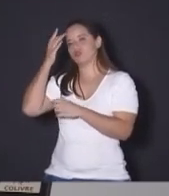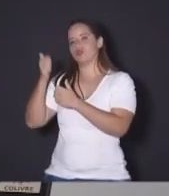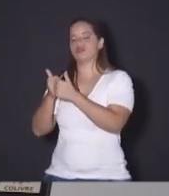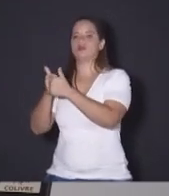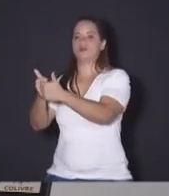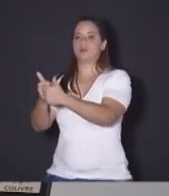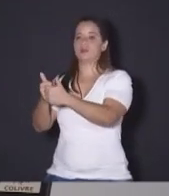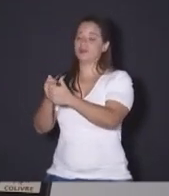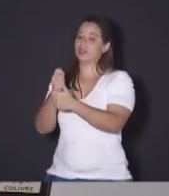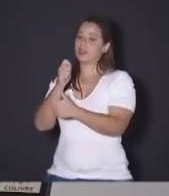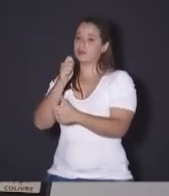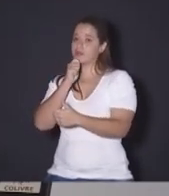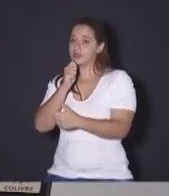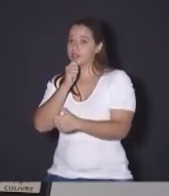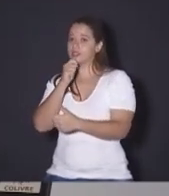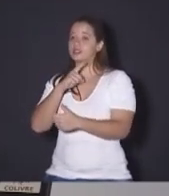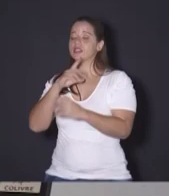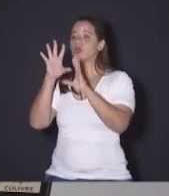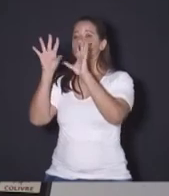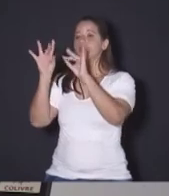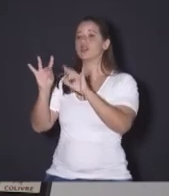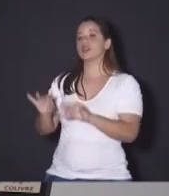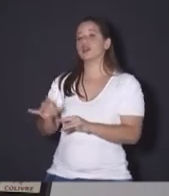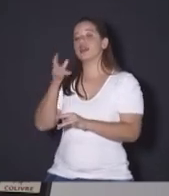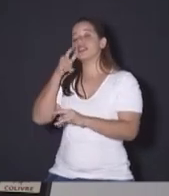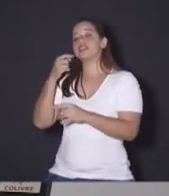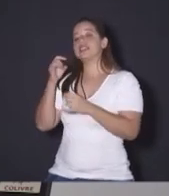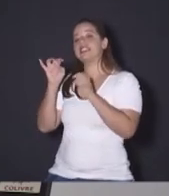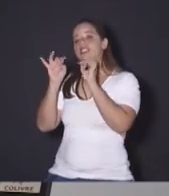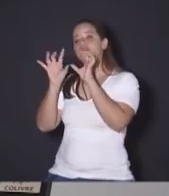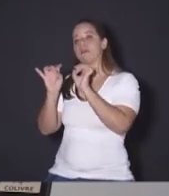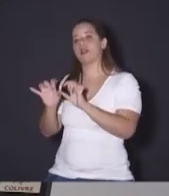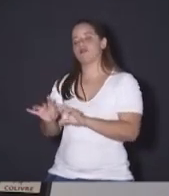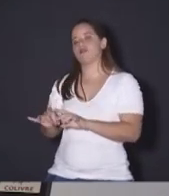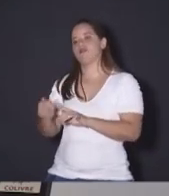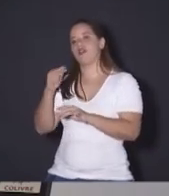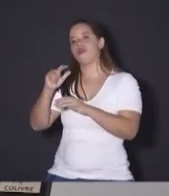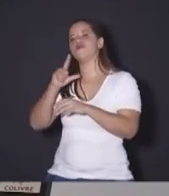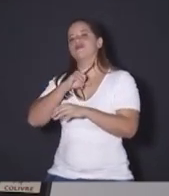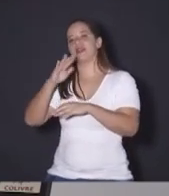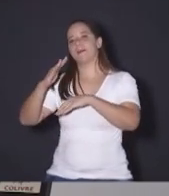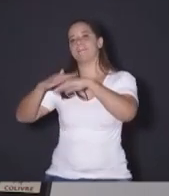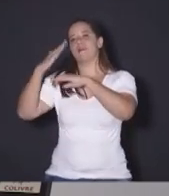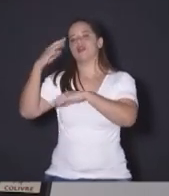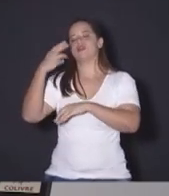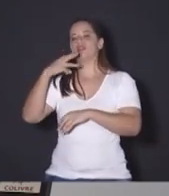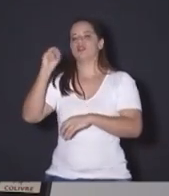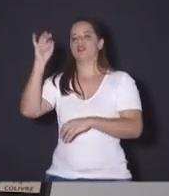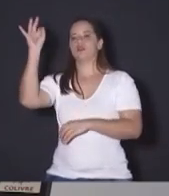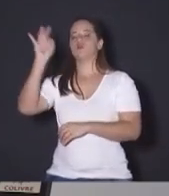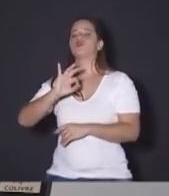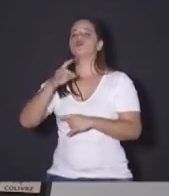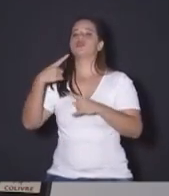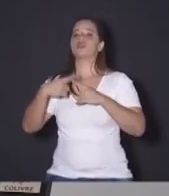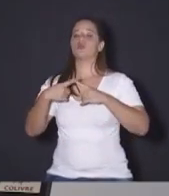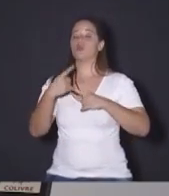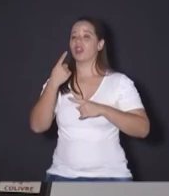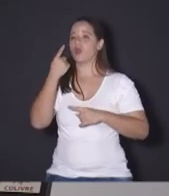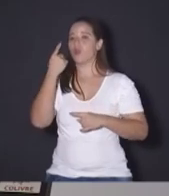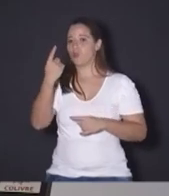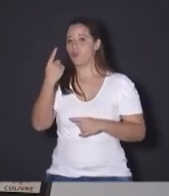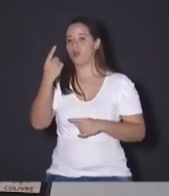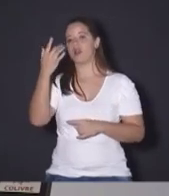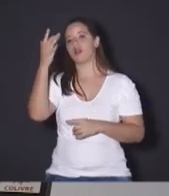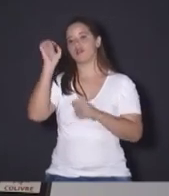ainda é tem um detalhe especial que ela ultrapassou 30% dos servidores porque uma das